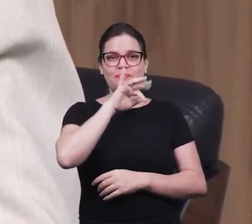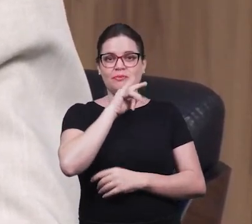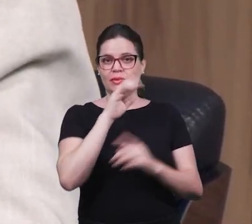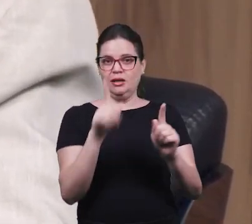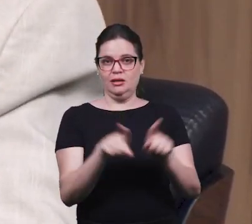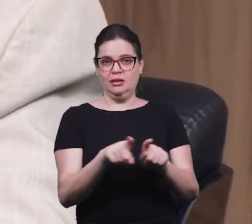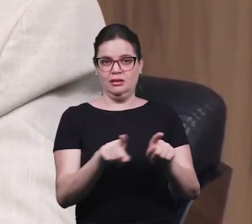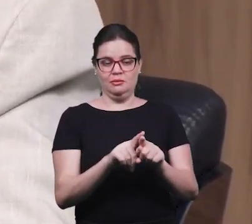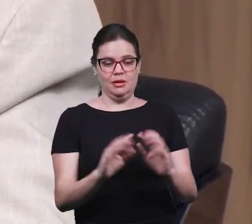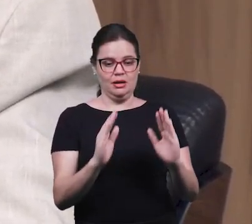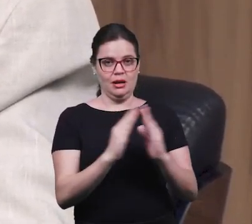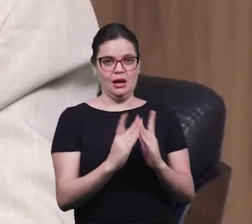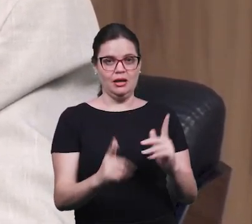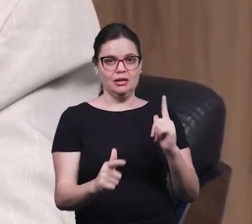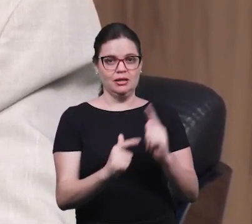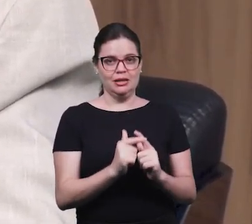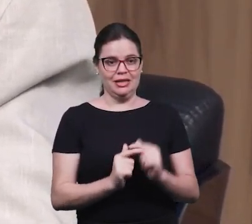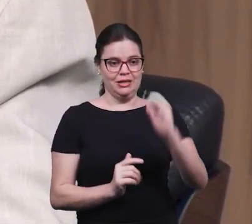chamada